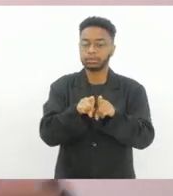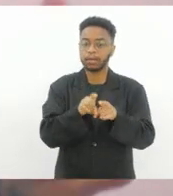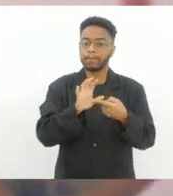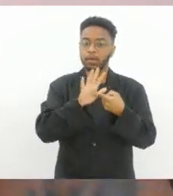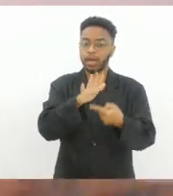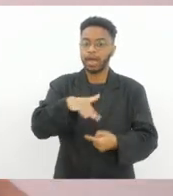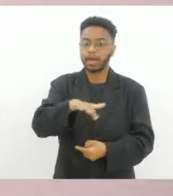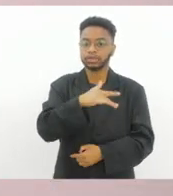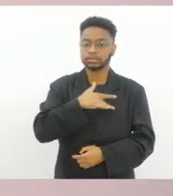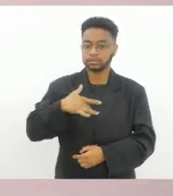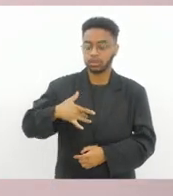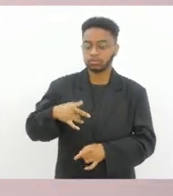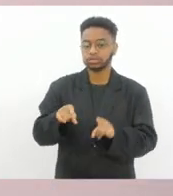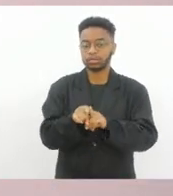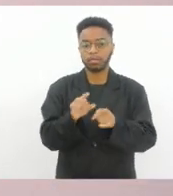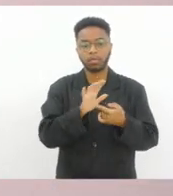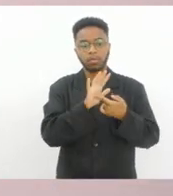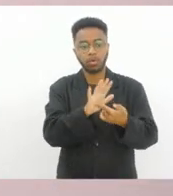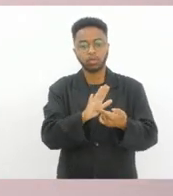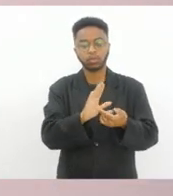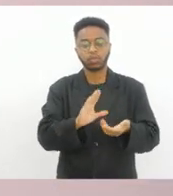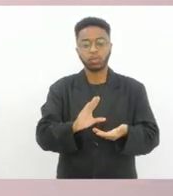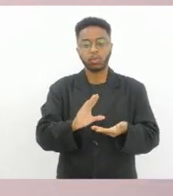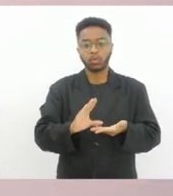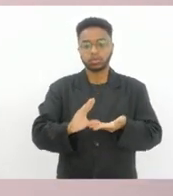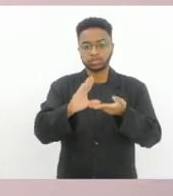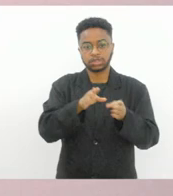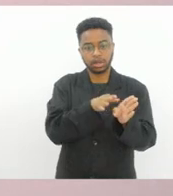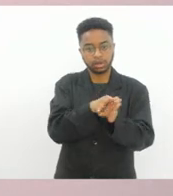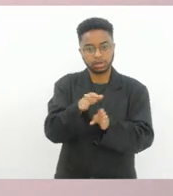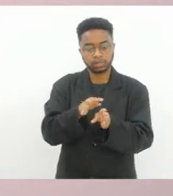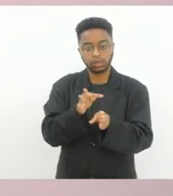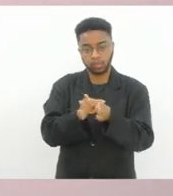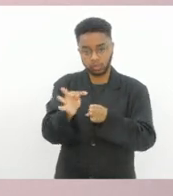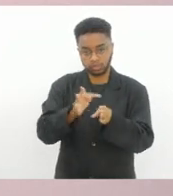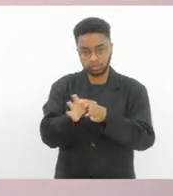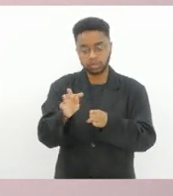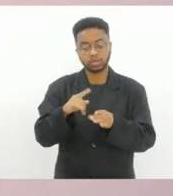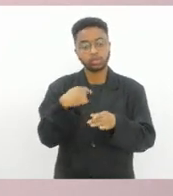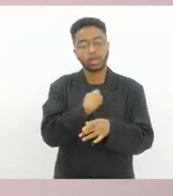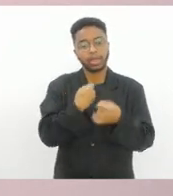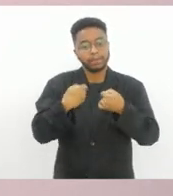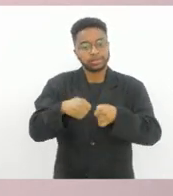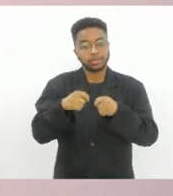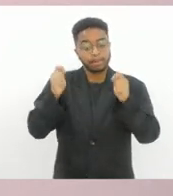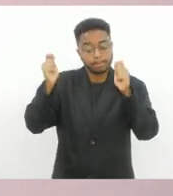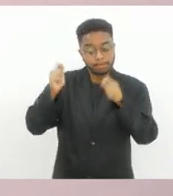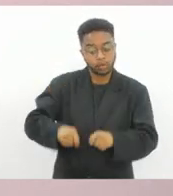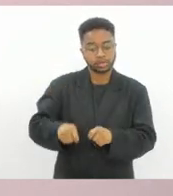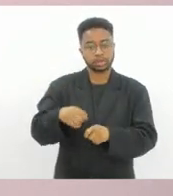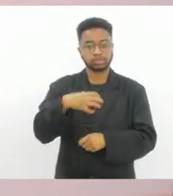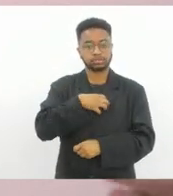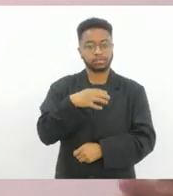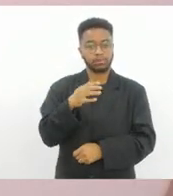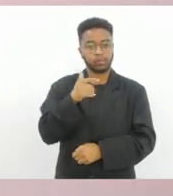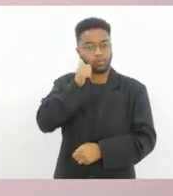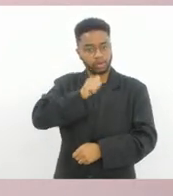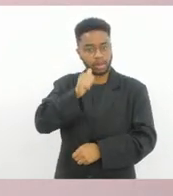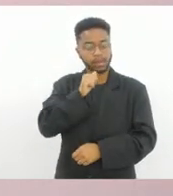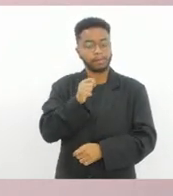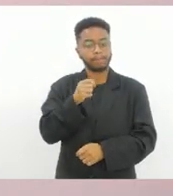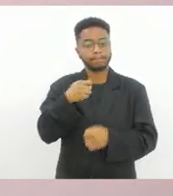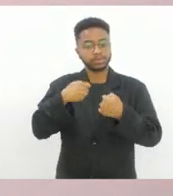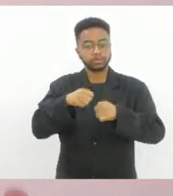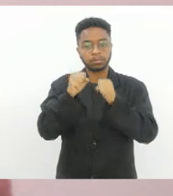saúde, que vai falar para os nossos conselhos tutelares que a gente precisa poder ser mulher, que a gente precisa poder